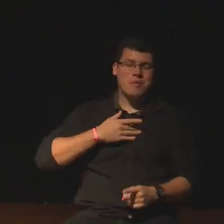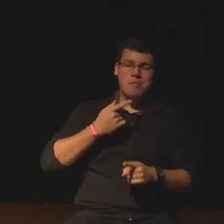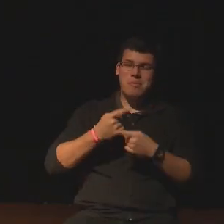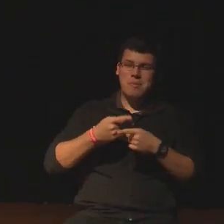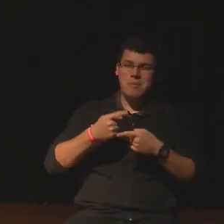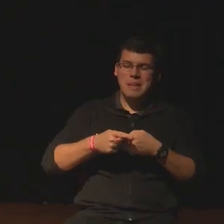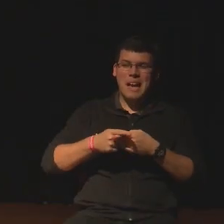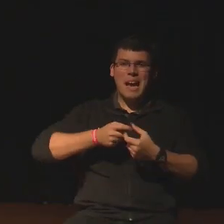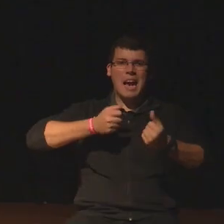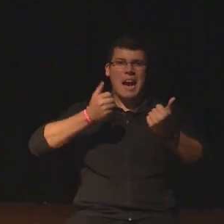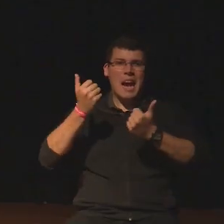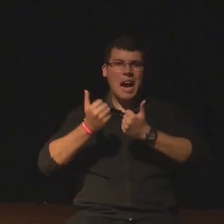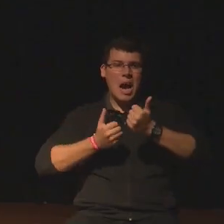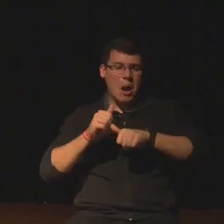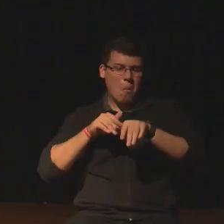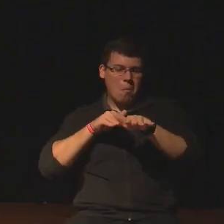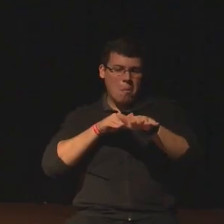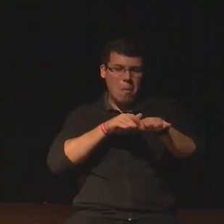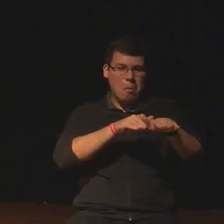sobrecarregado, né?